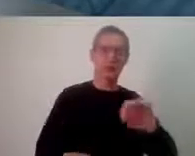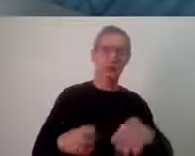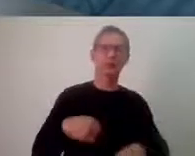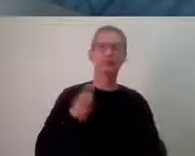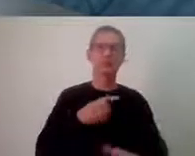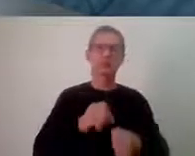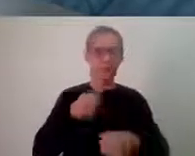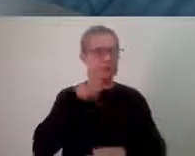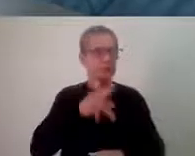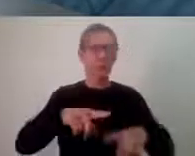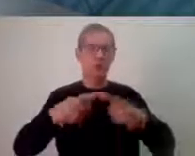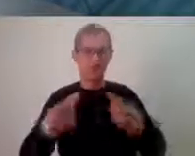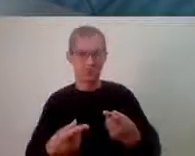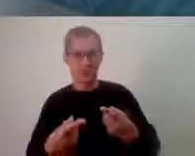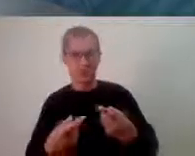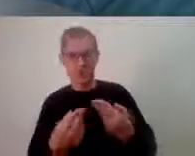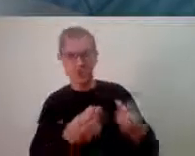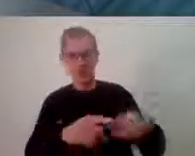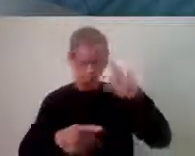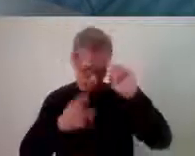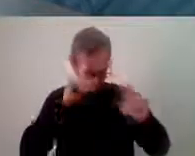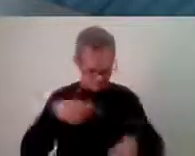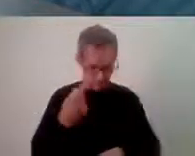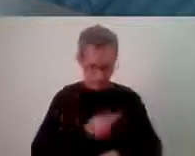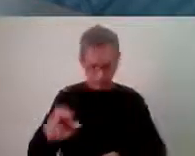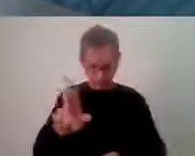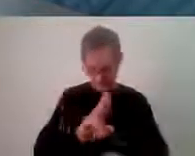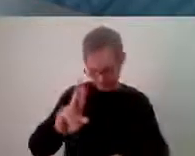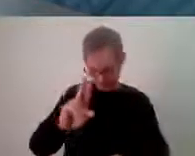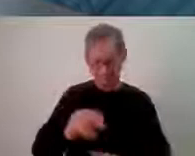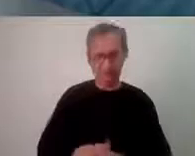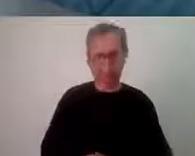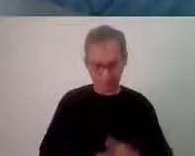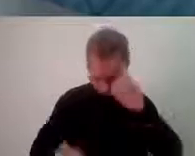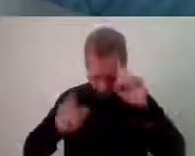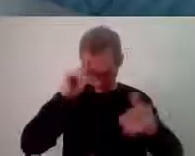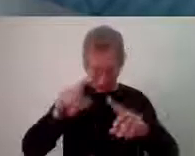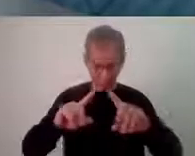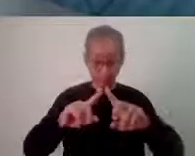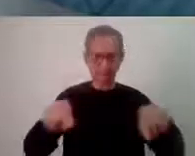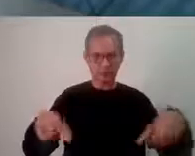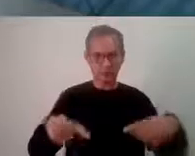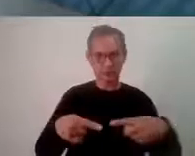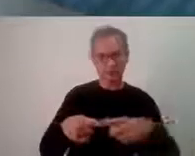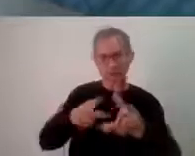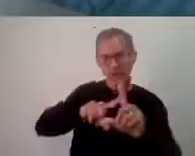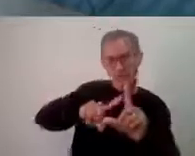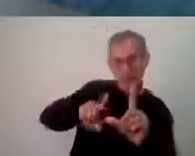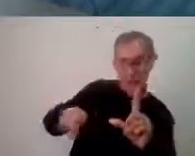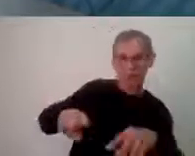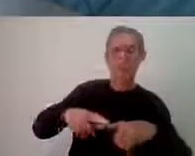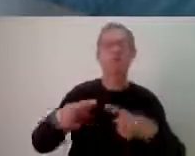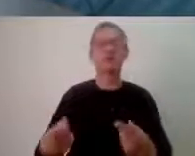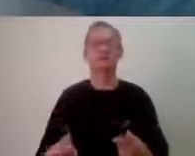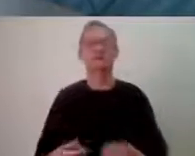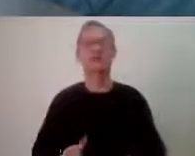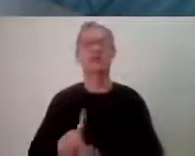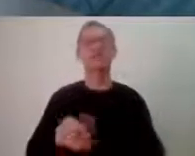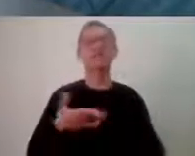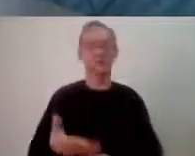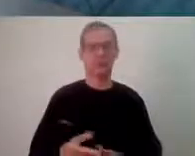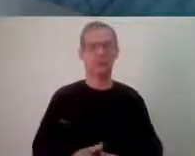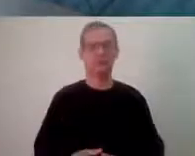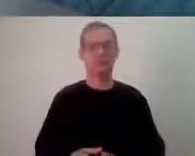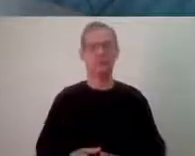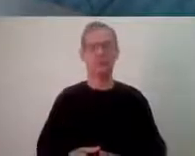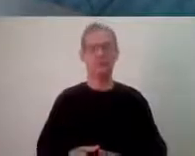professora? A ideia é muito similar, né? Nós vamos utilizar a ideia de área entre curvas, que nada mais é do